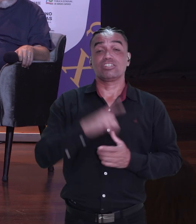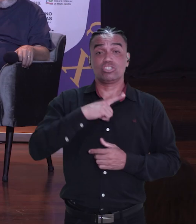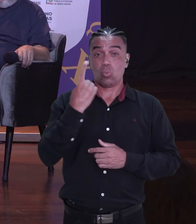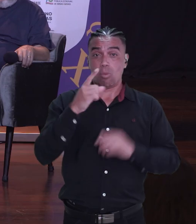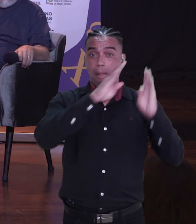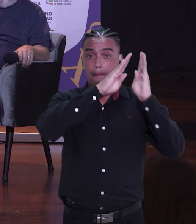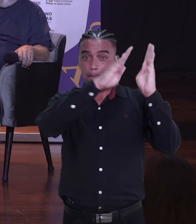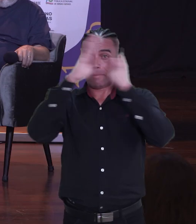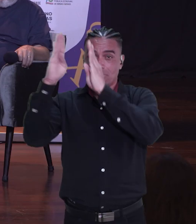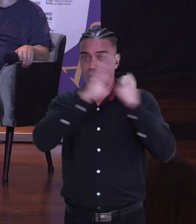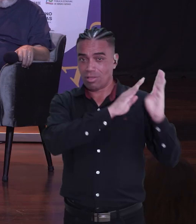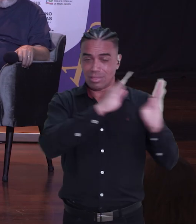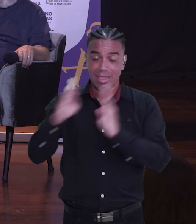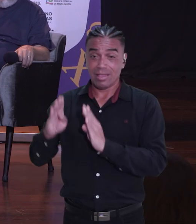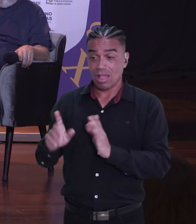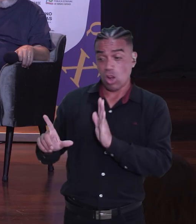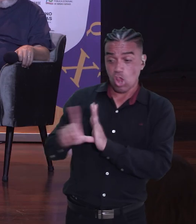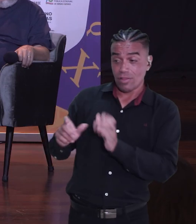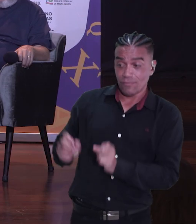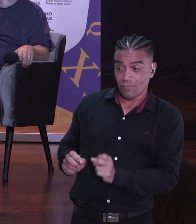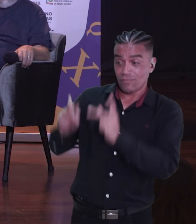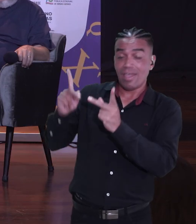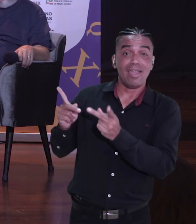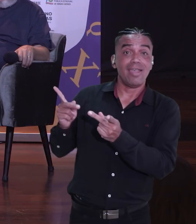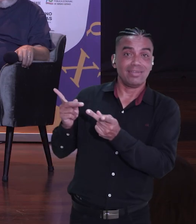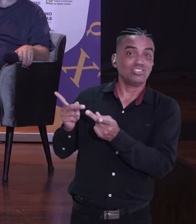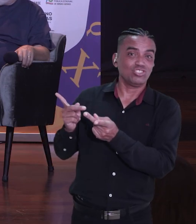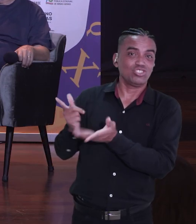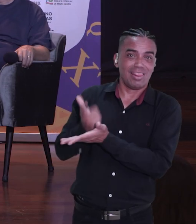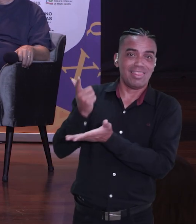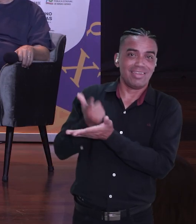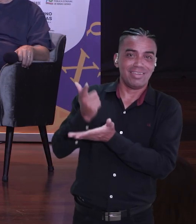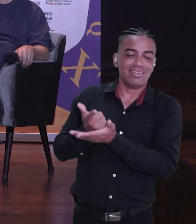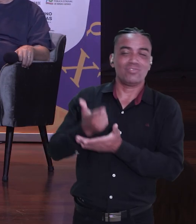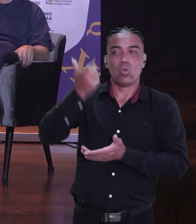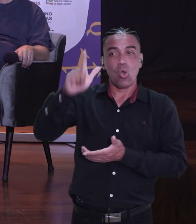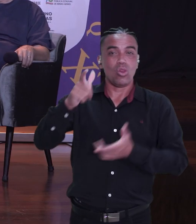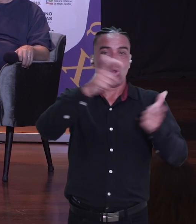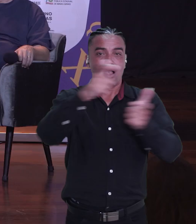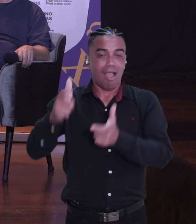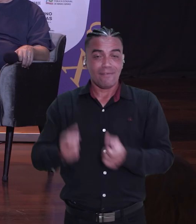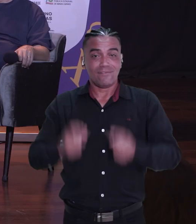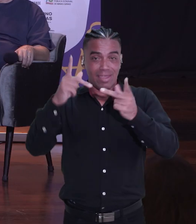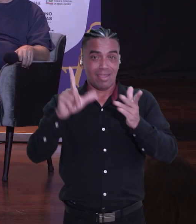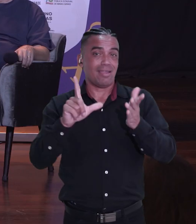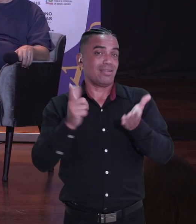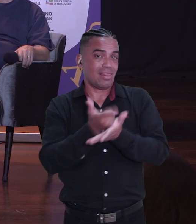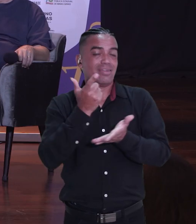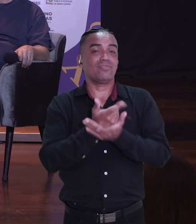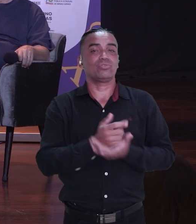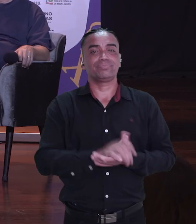tinha uma biblioteca, tinha uma livraria de verdade e outros pontos de venda de livros, tinha 3 ou